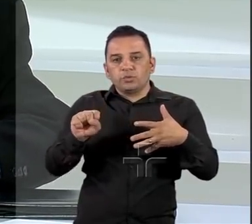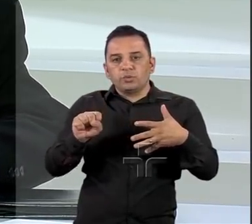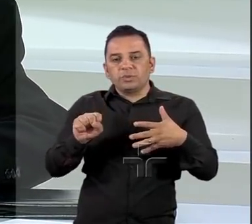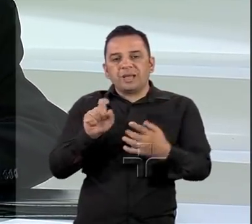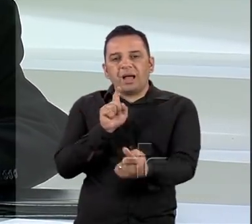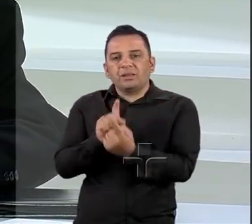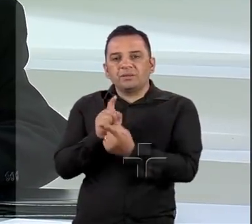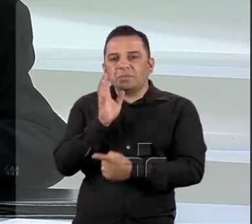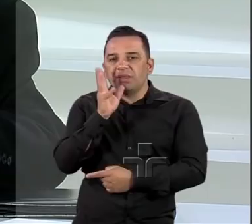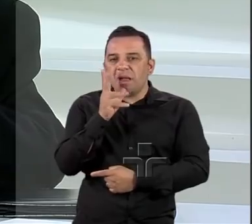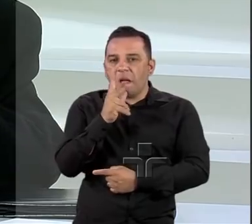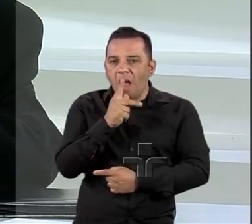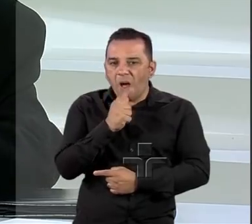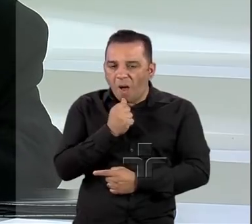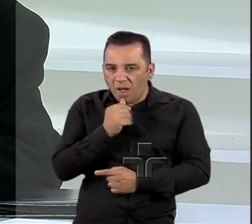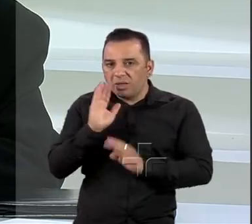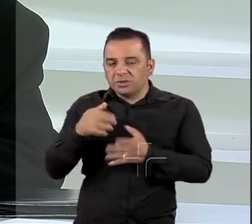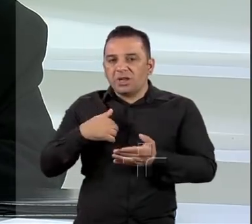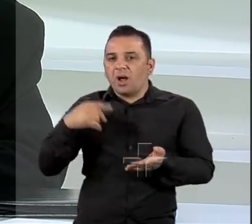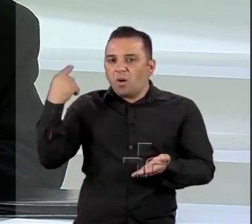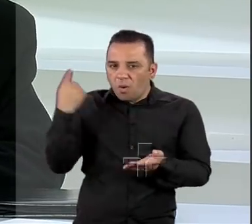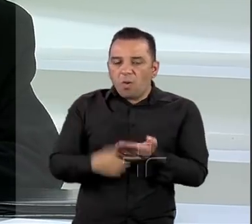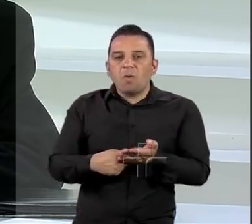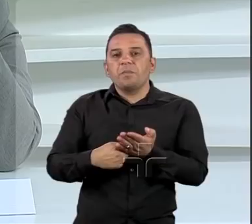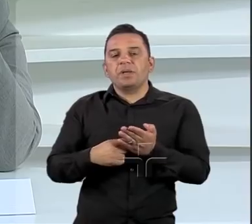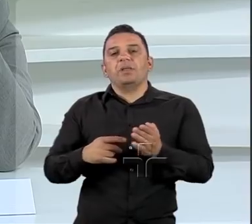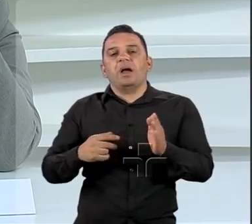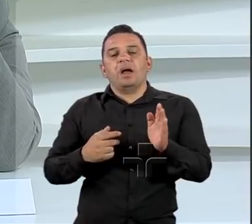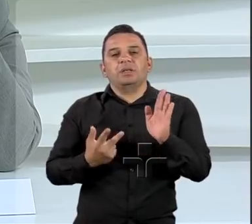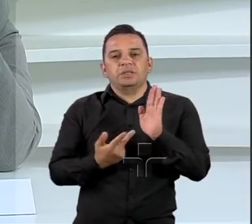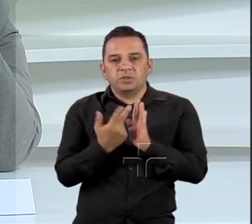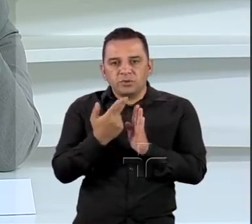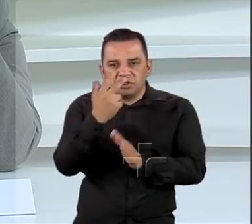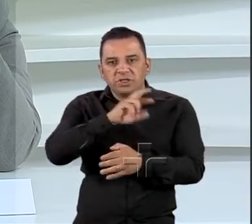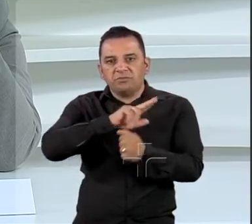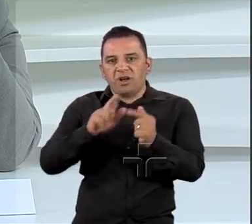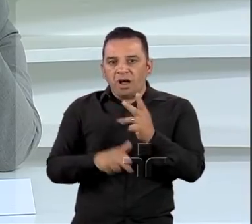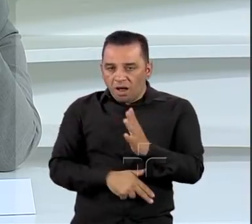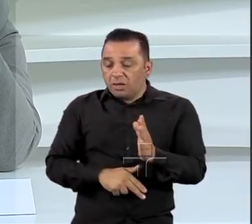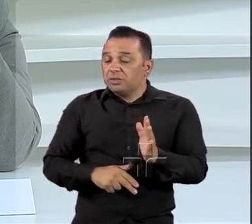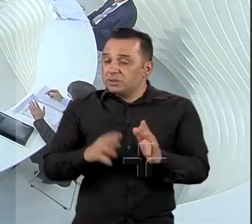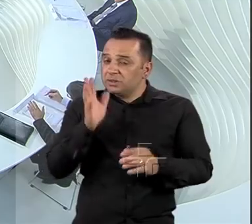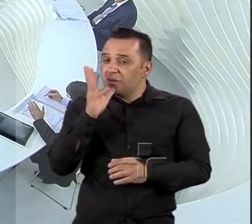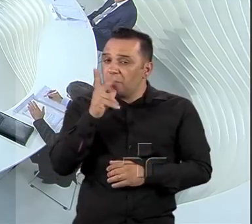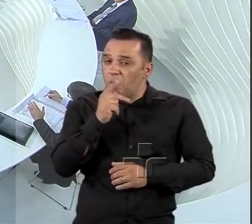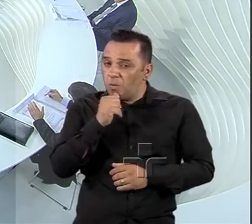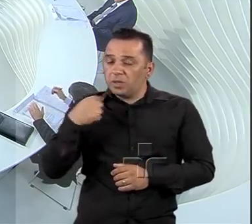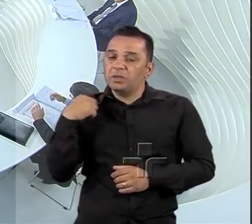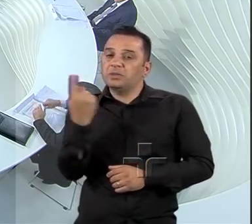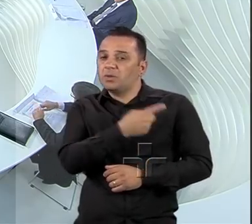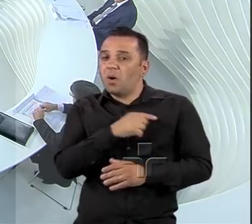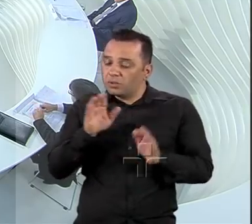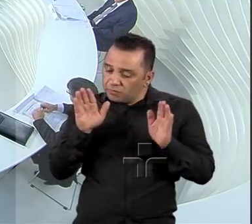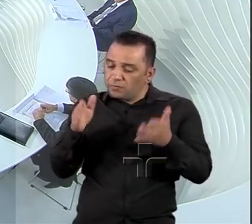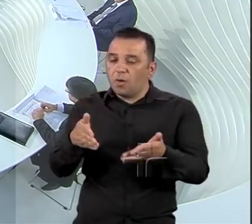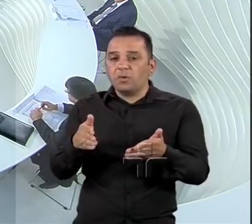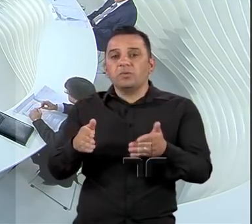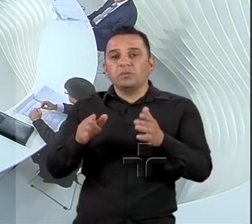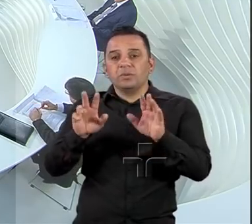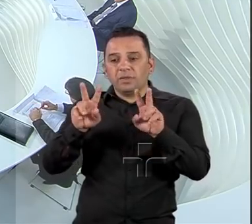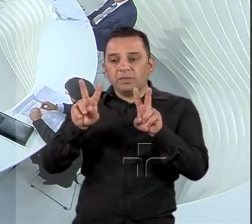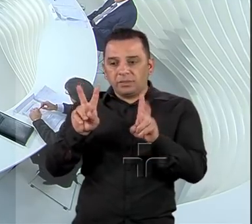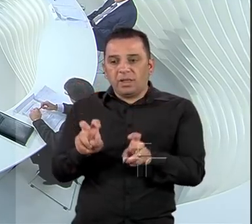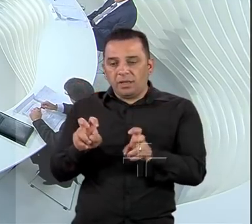nos atendimentos, no agendamento de seus procedimentos e também procuramos olhar com carinho para esse tema da demora